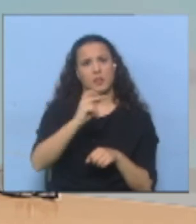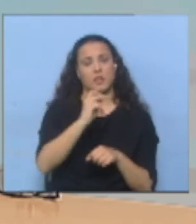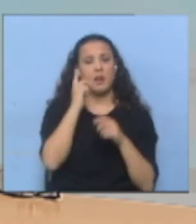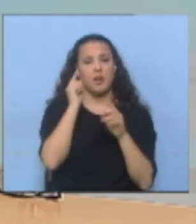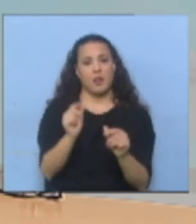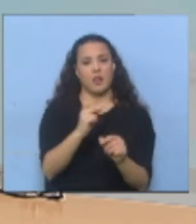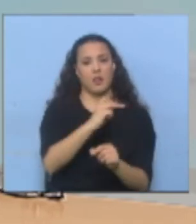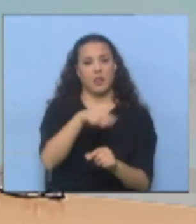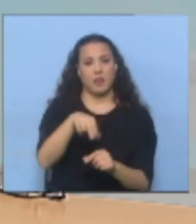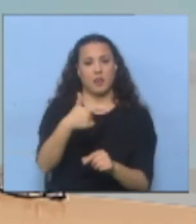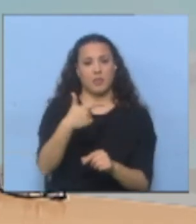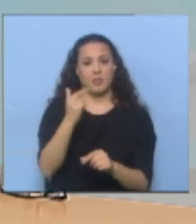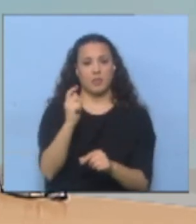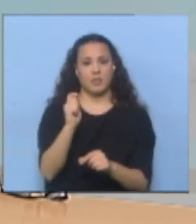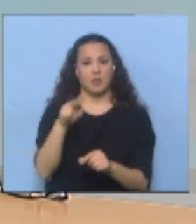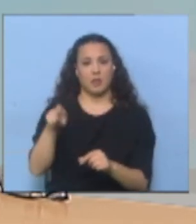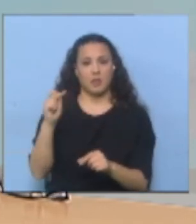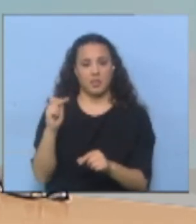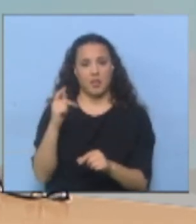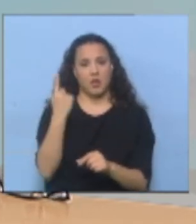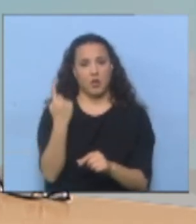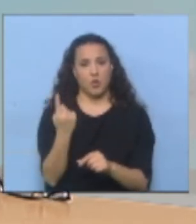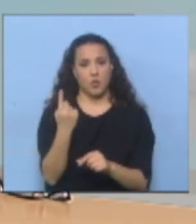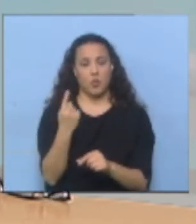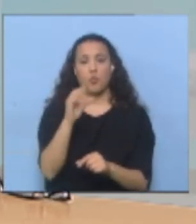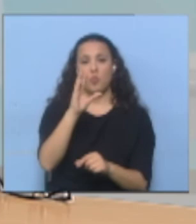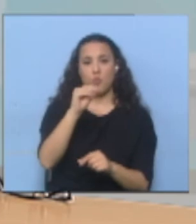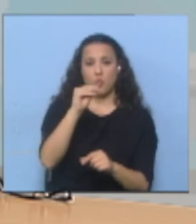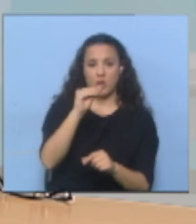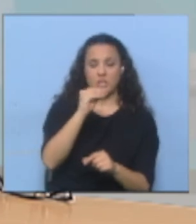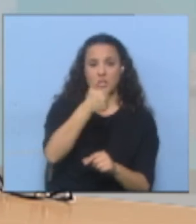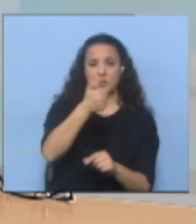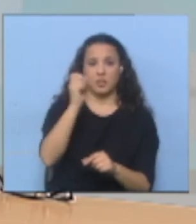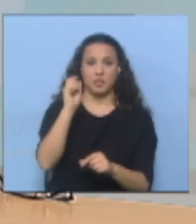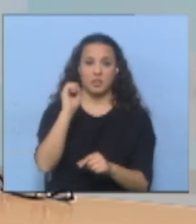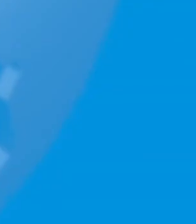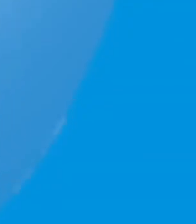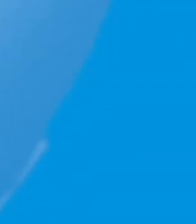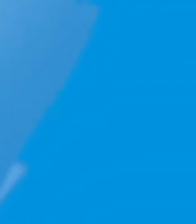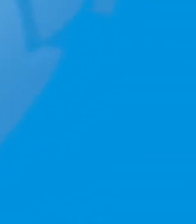quando forem 22h45. Votos de uma ótima tarde. Até amanhã, se Deus quiser.